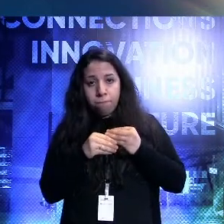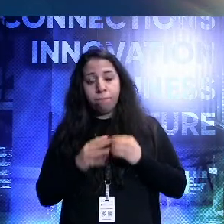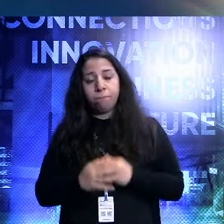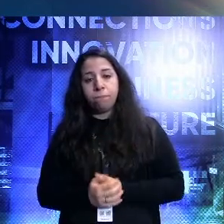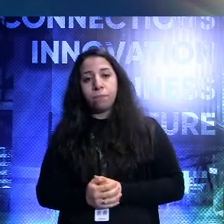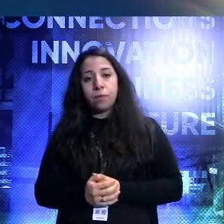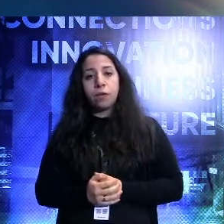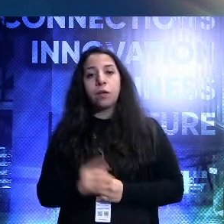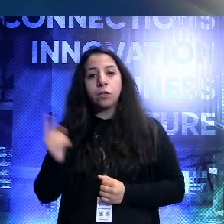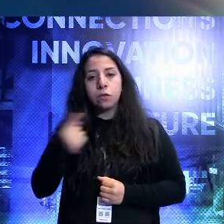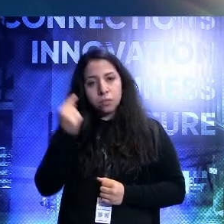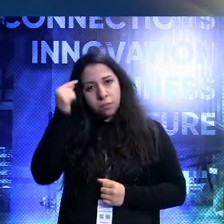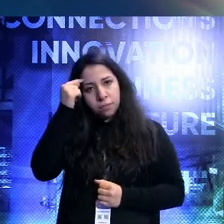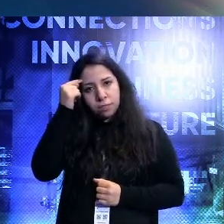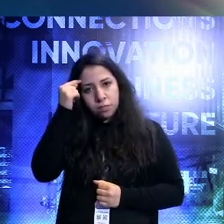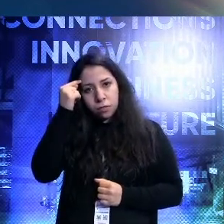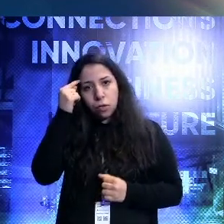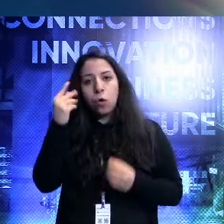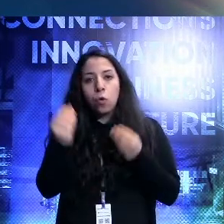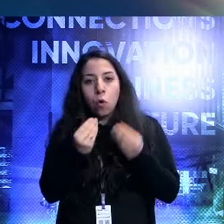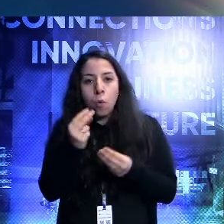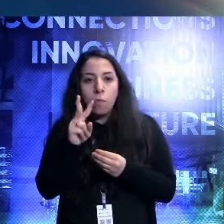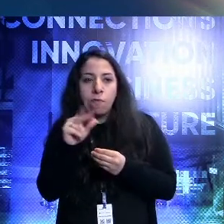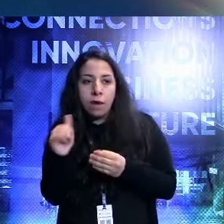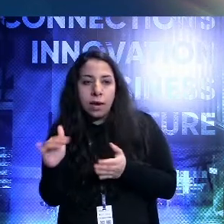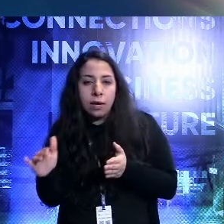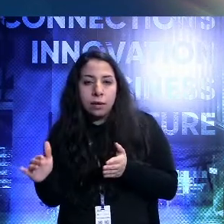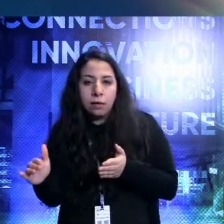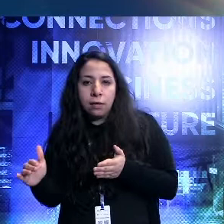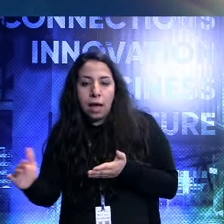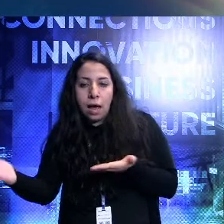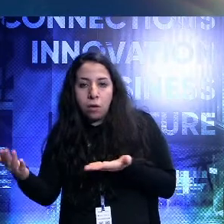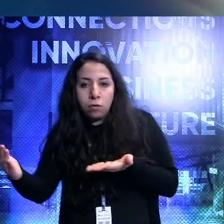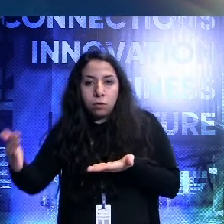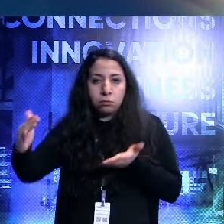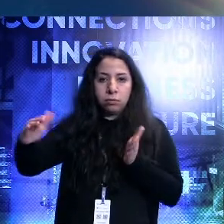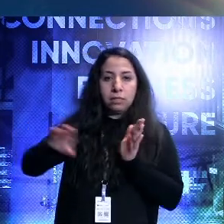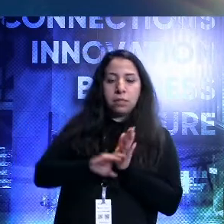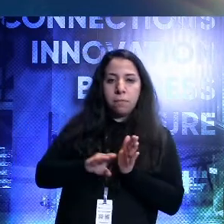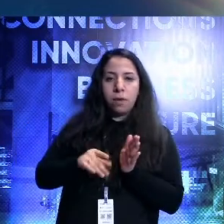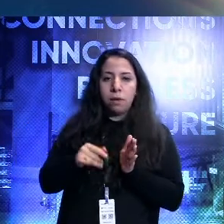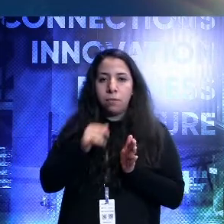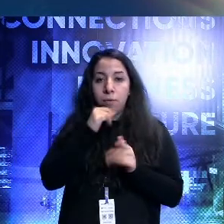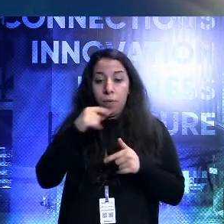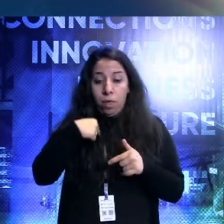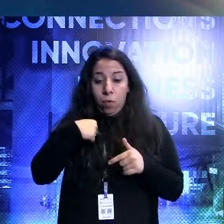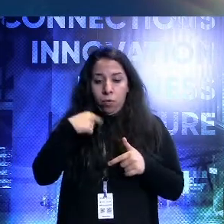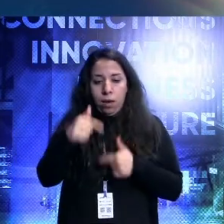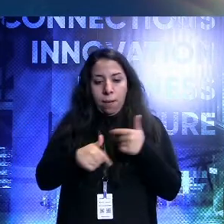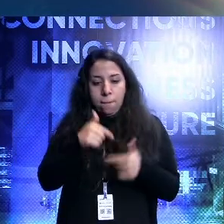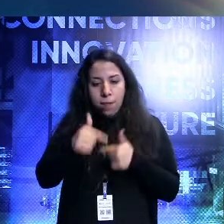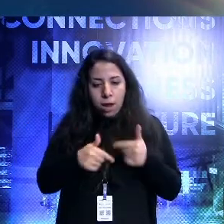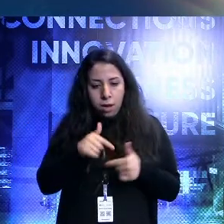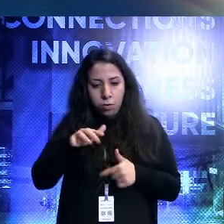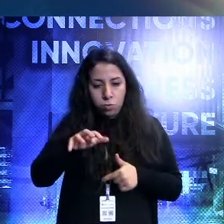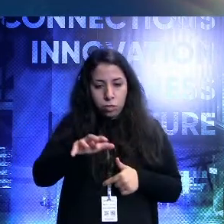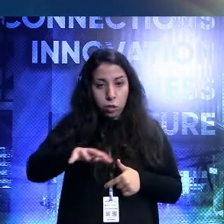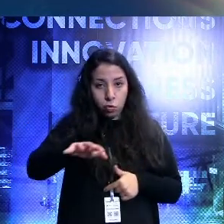A gente vai receber, a partir de agora, eu trabalho num setor de franquias da